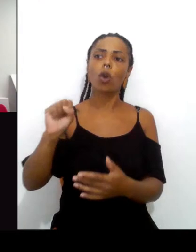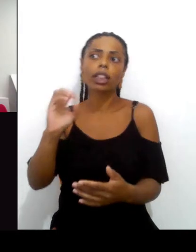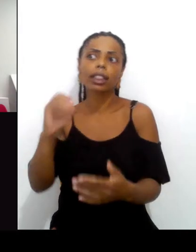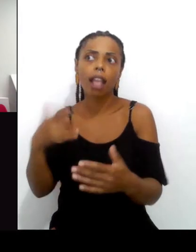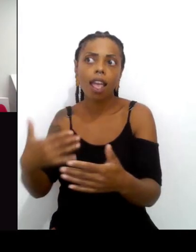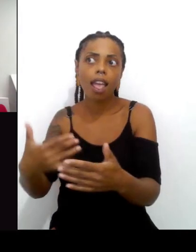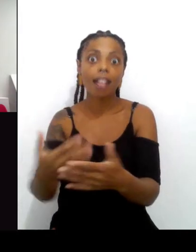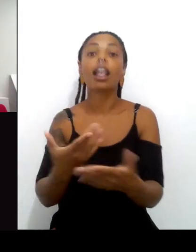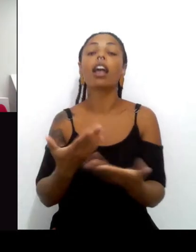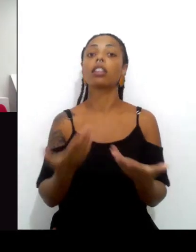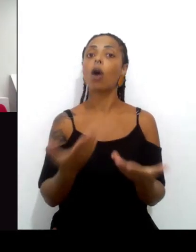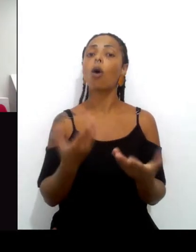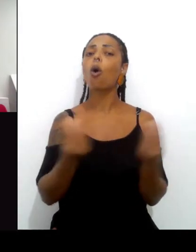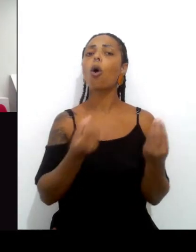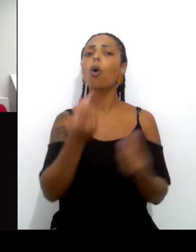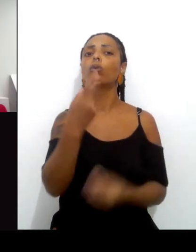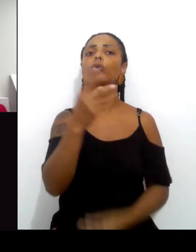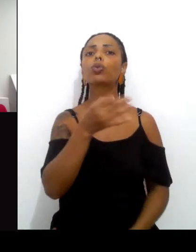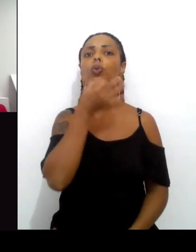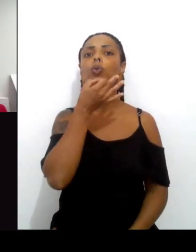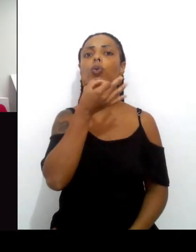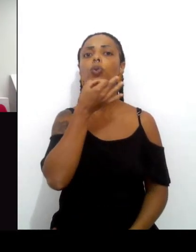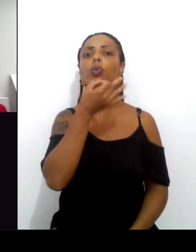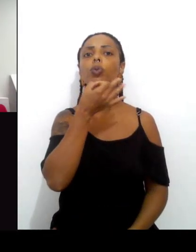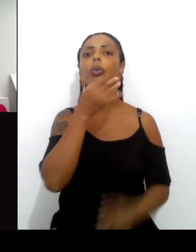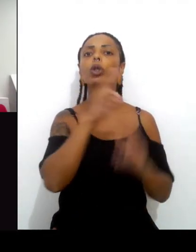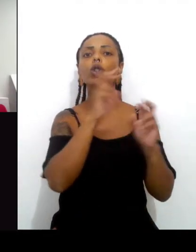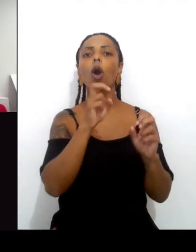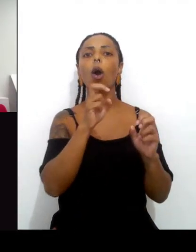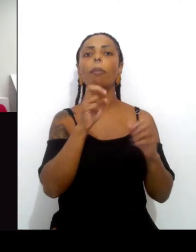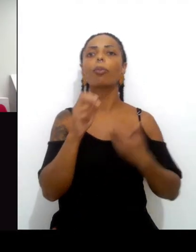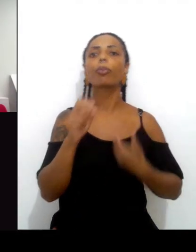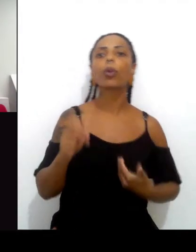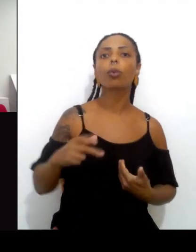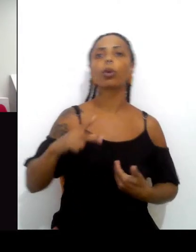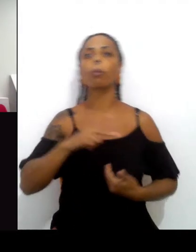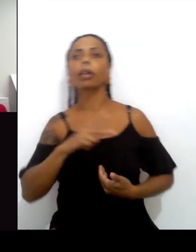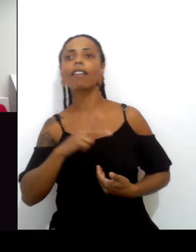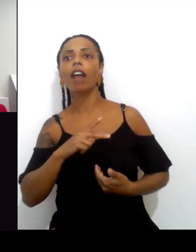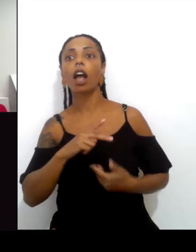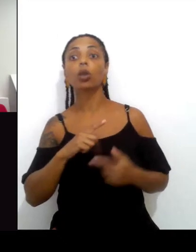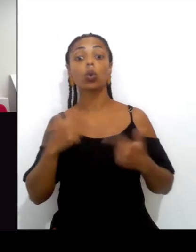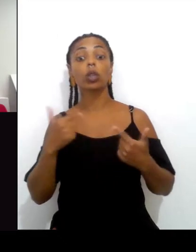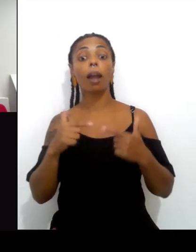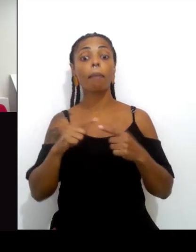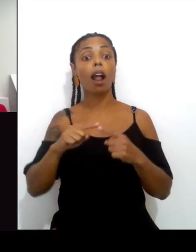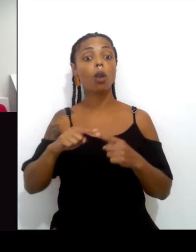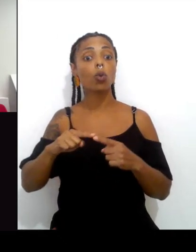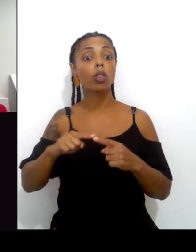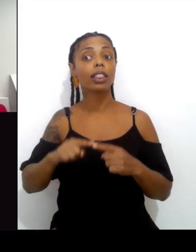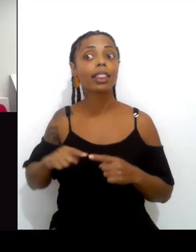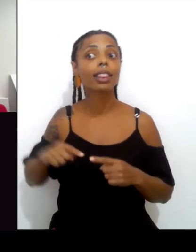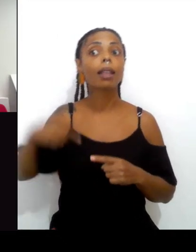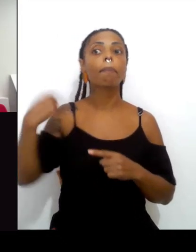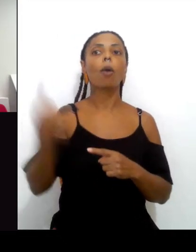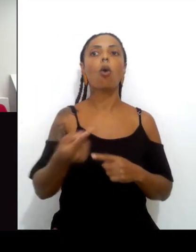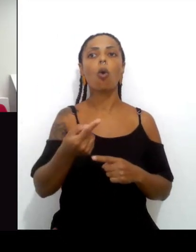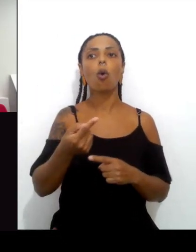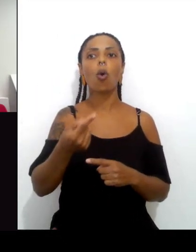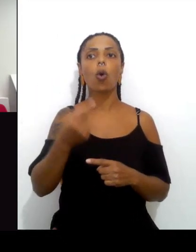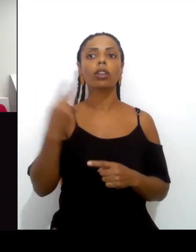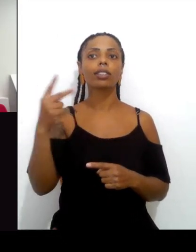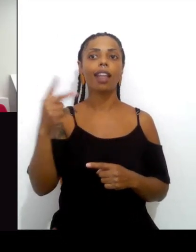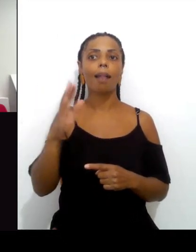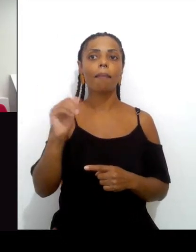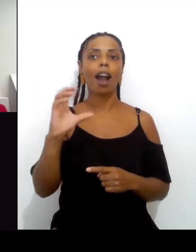essa questão do público de privado na obra tardia é do bacon né especialmente